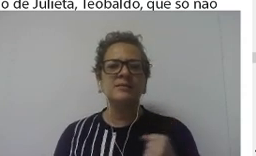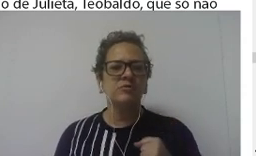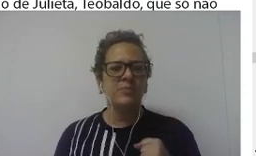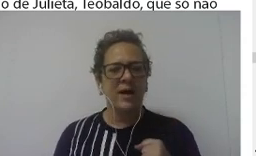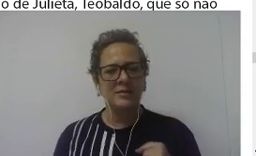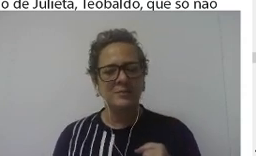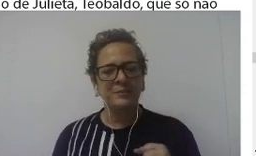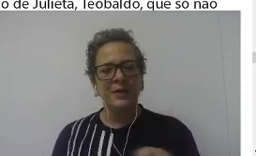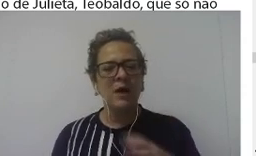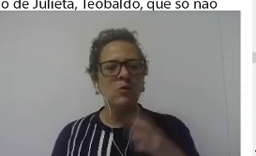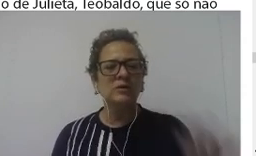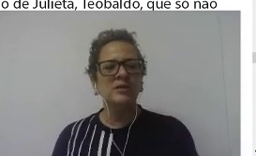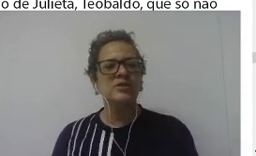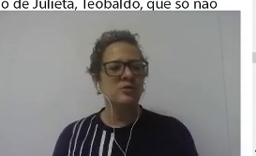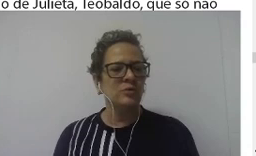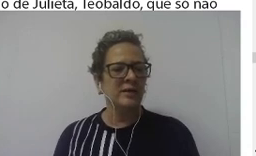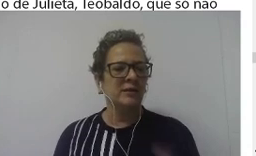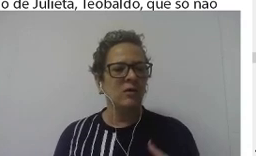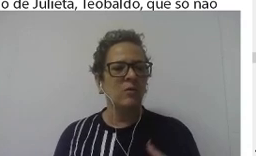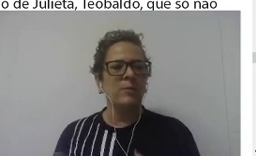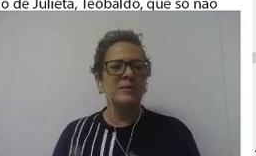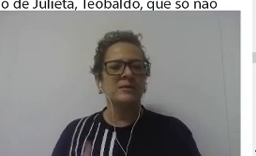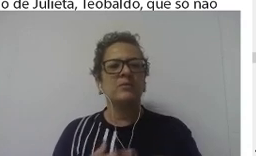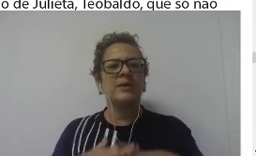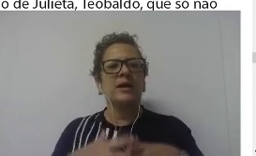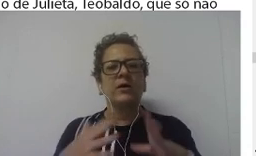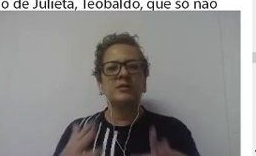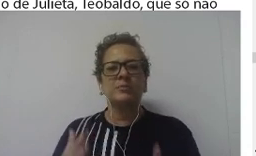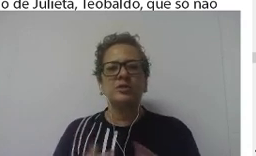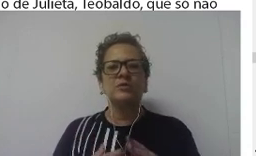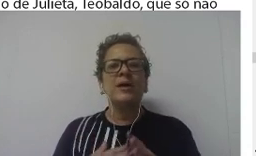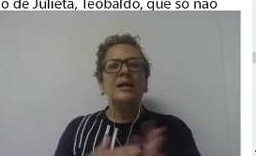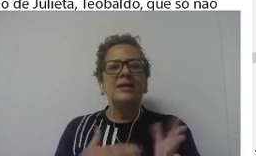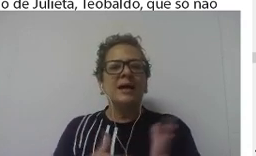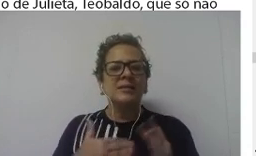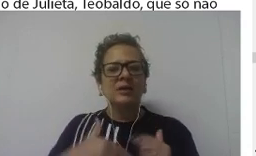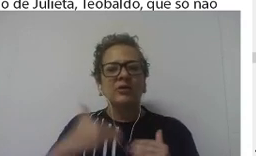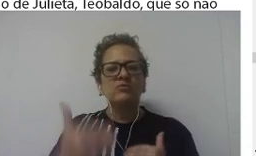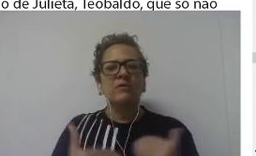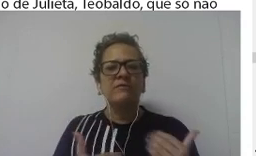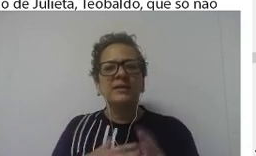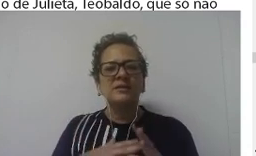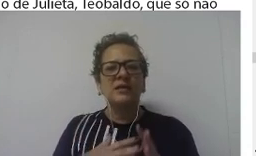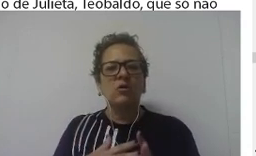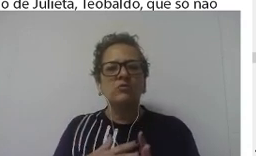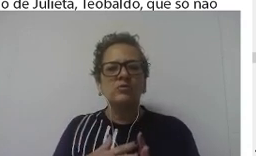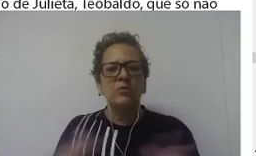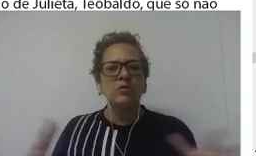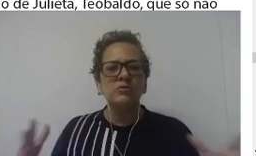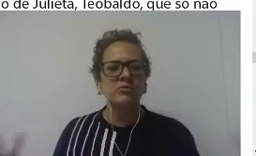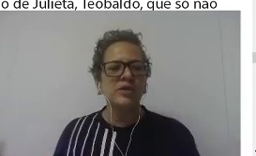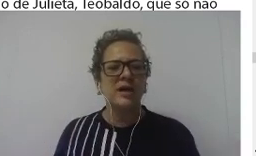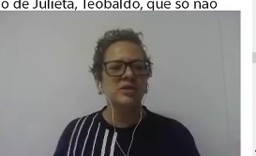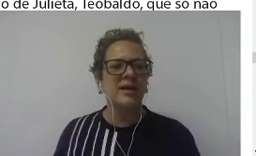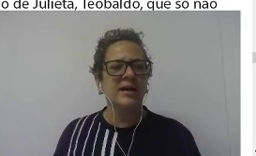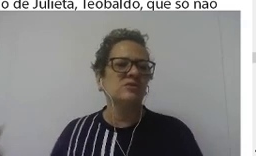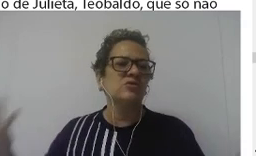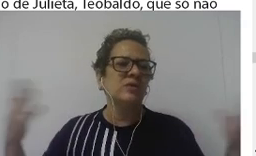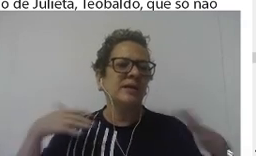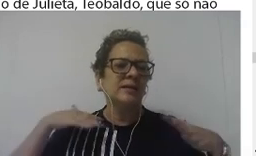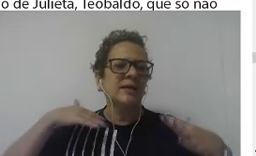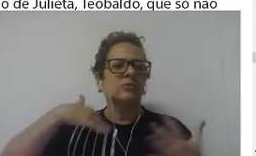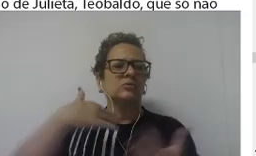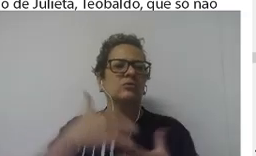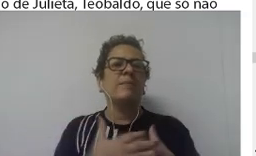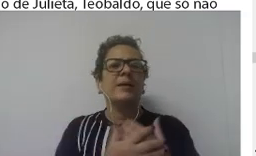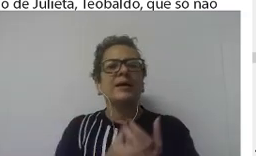em seus bailes. Ao cortejar Julieta, Romeu percebeu que era correspondido e, arriscando a sua vida, escalou os muros do jardim da casa de